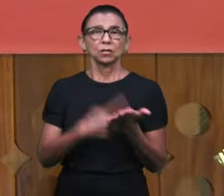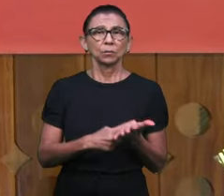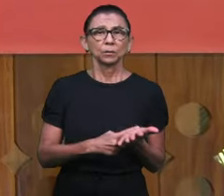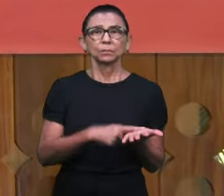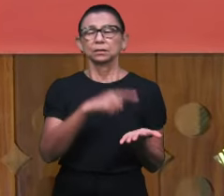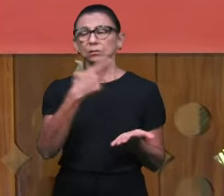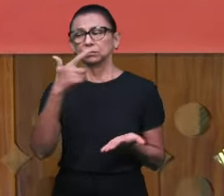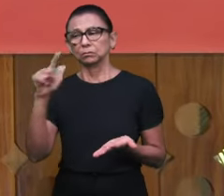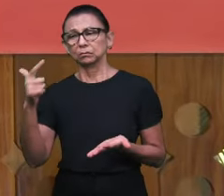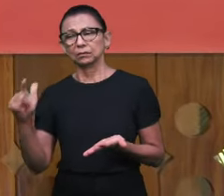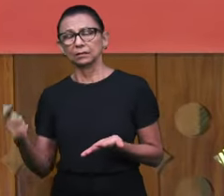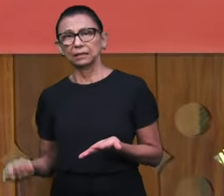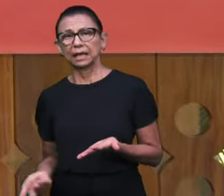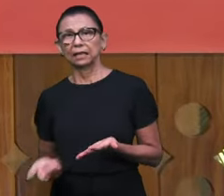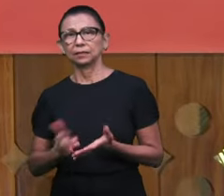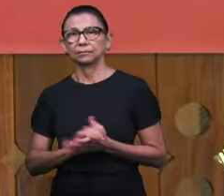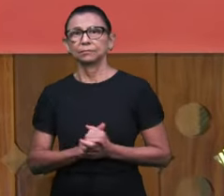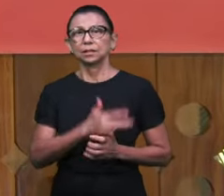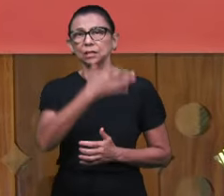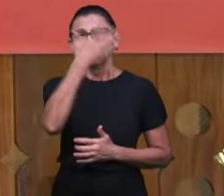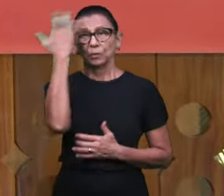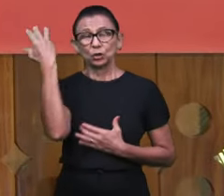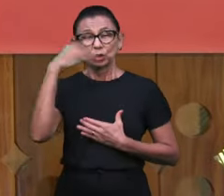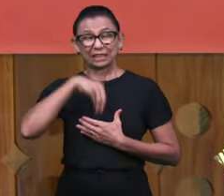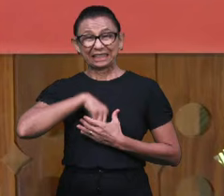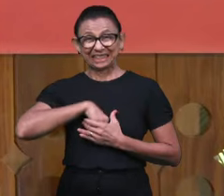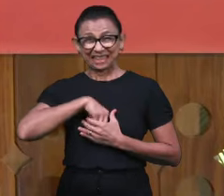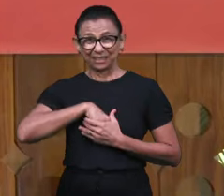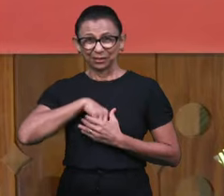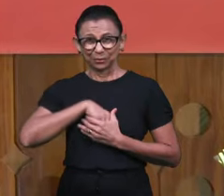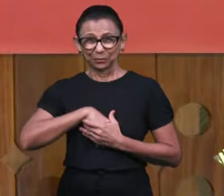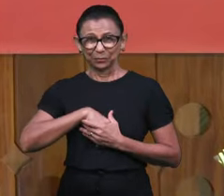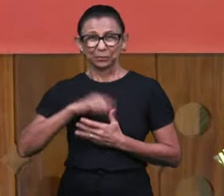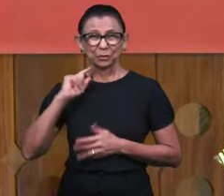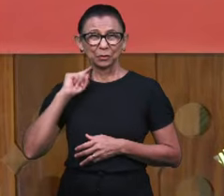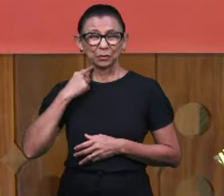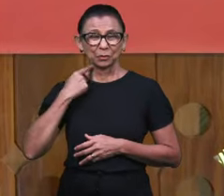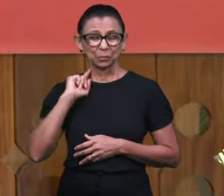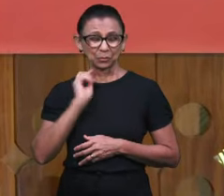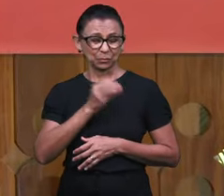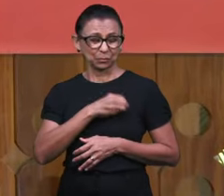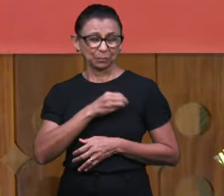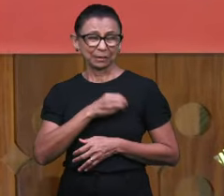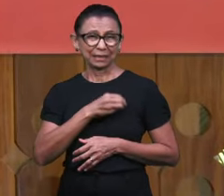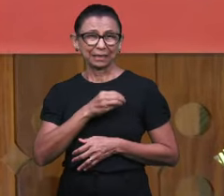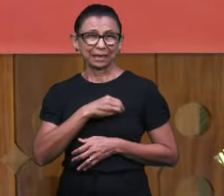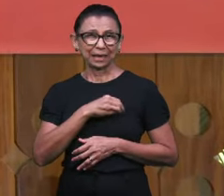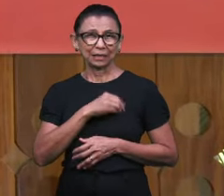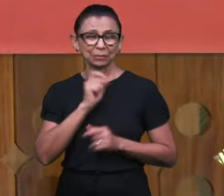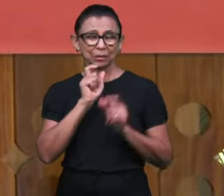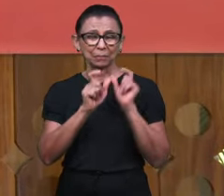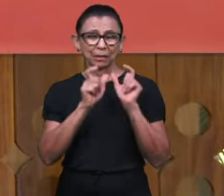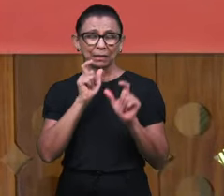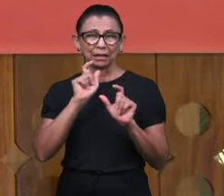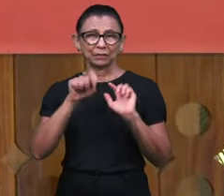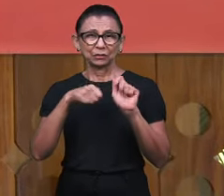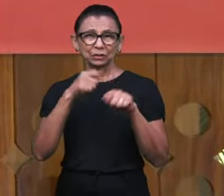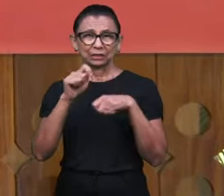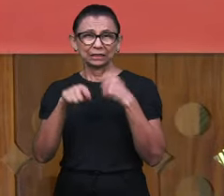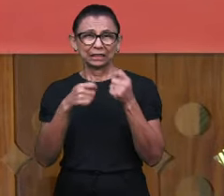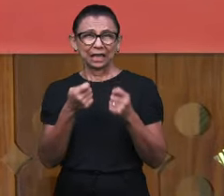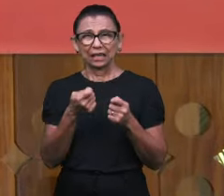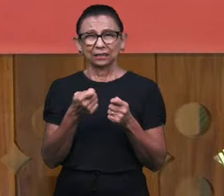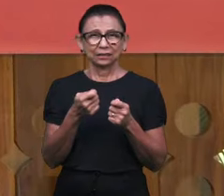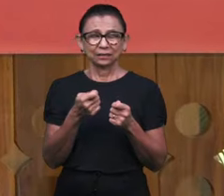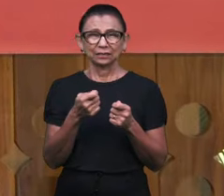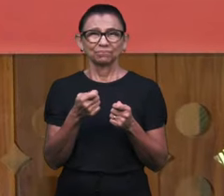lixo de dentro. O cheiro da morte. O homem que não entender a